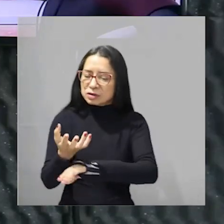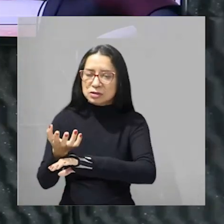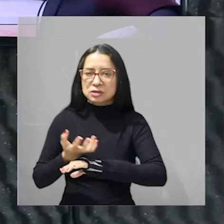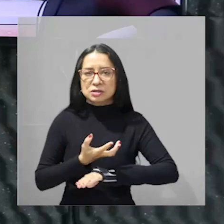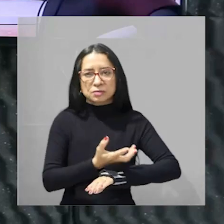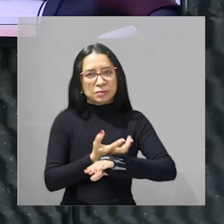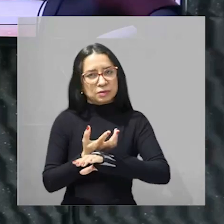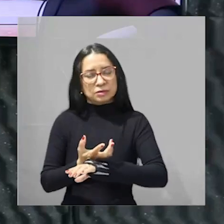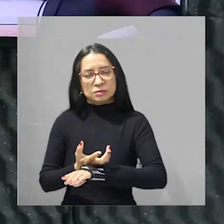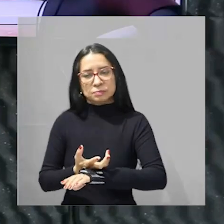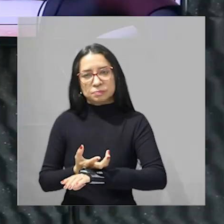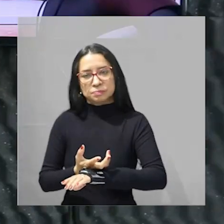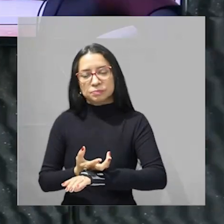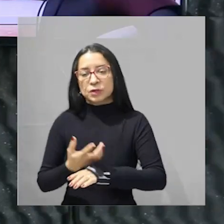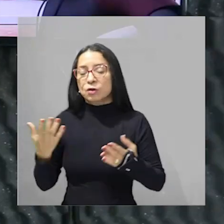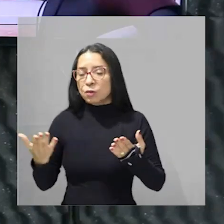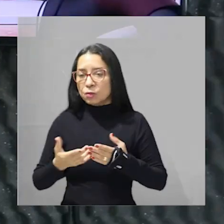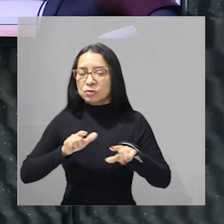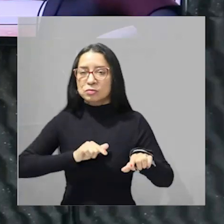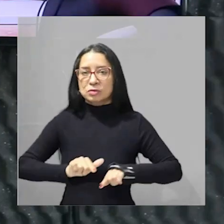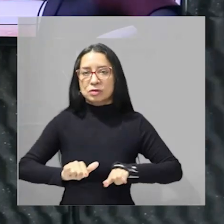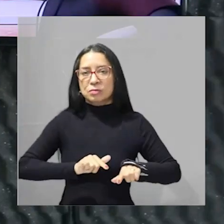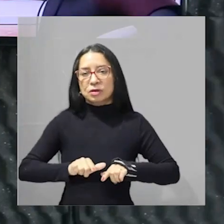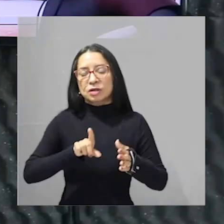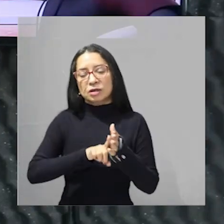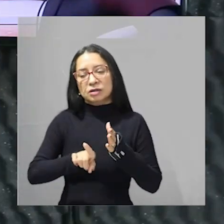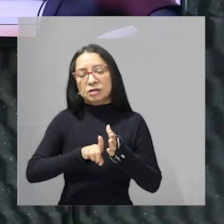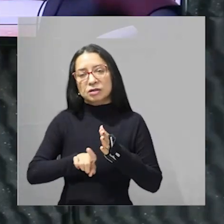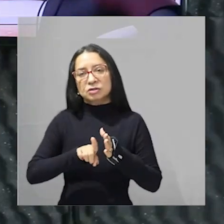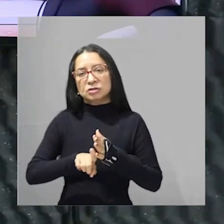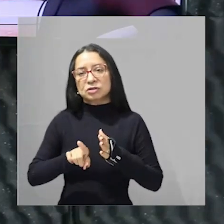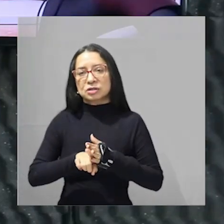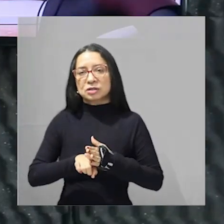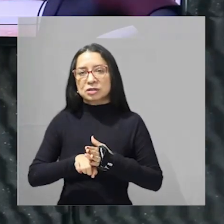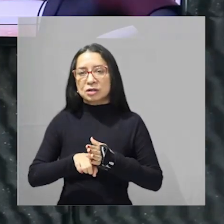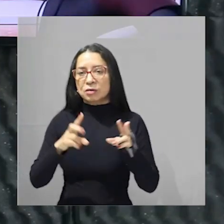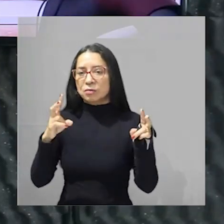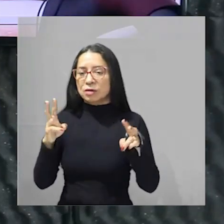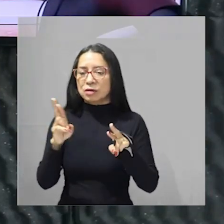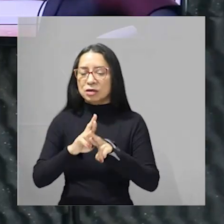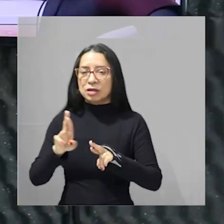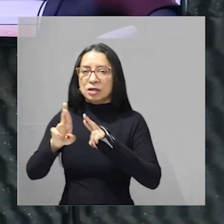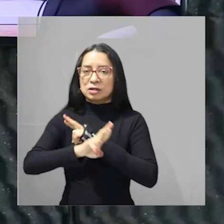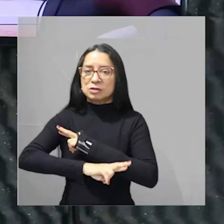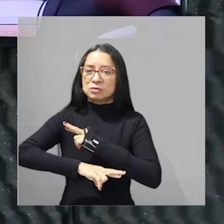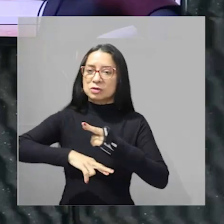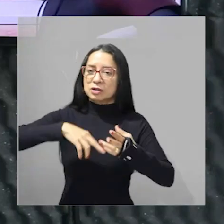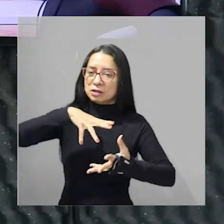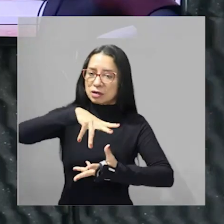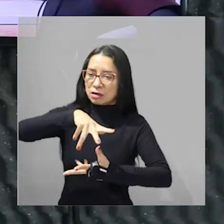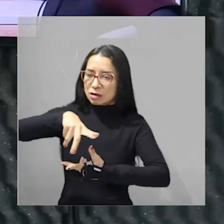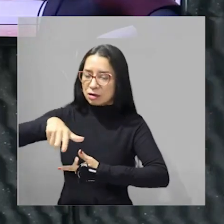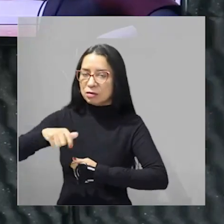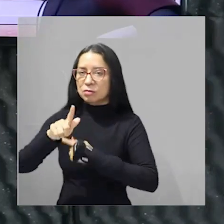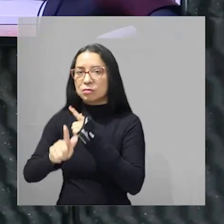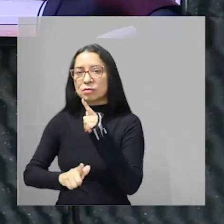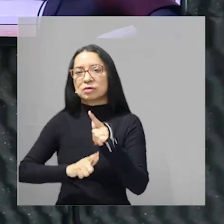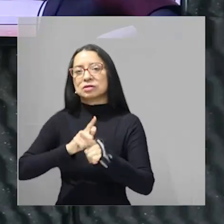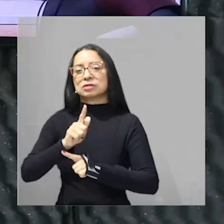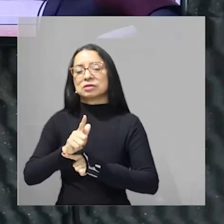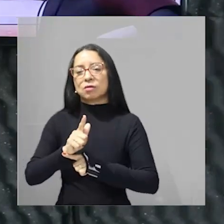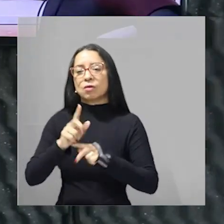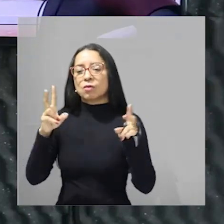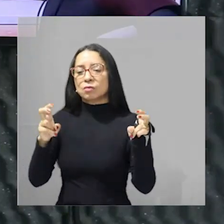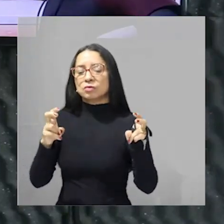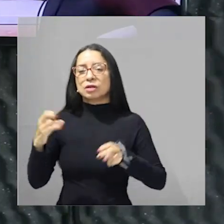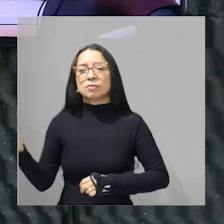de linguagens. Nós vamos trabalhar hoje, galera, questões acerca da globalização, uma temática muito importante nas provas